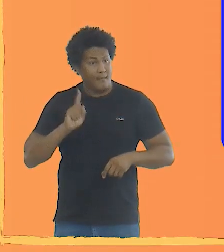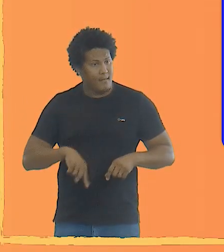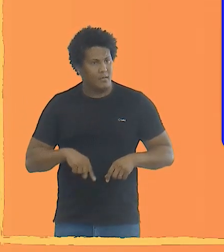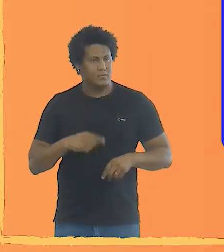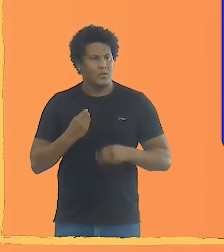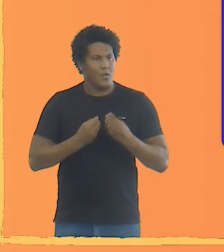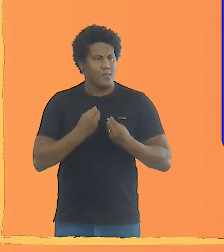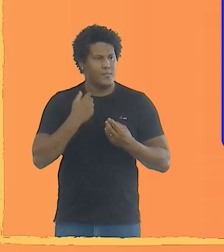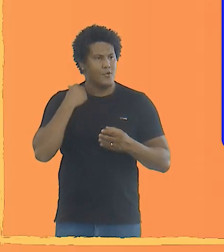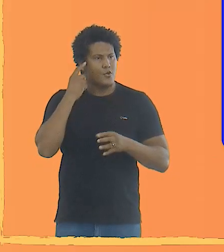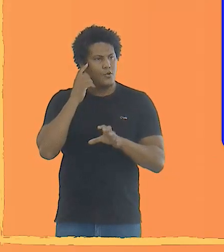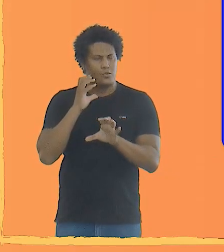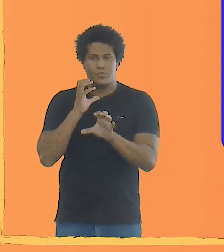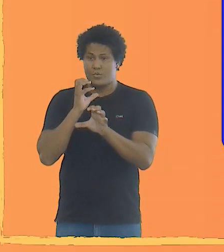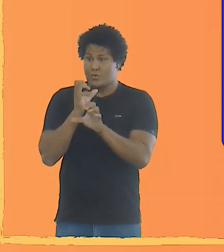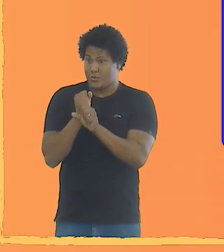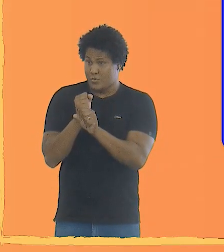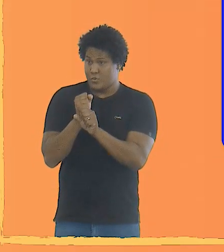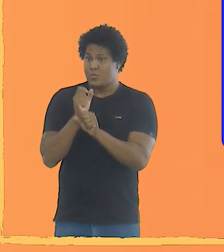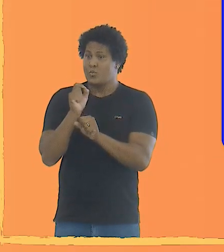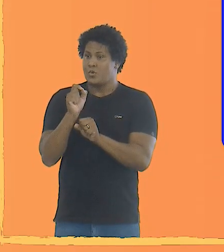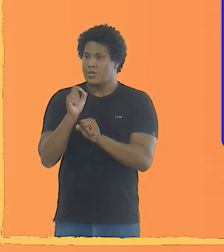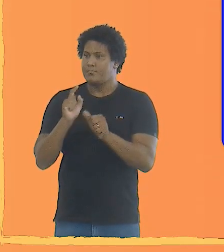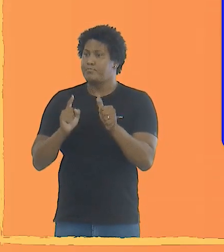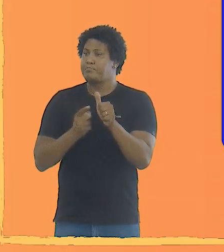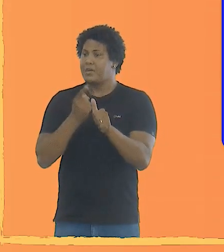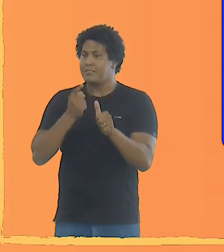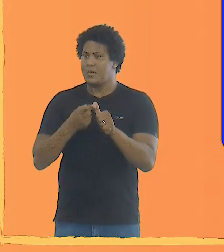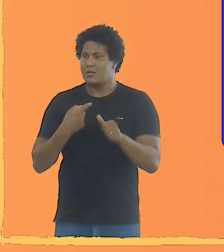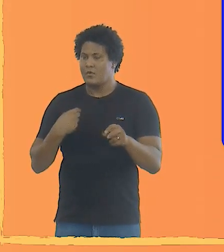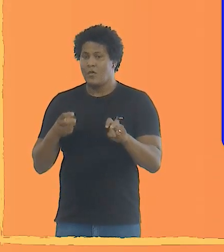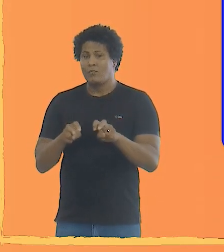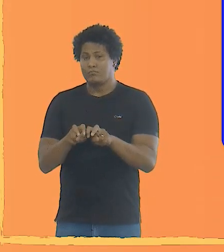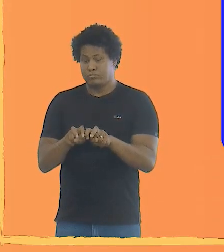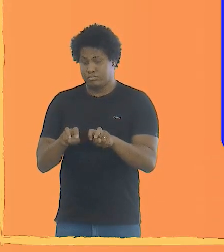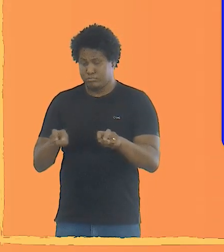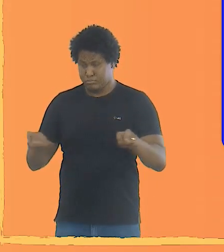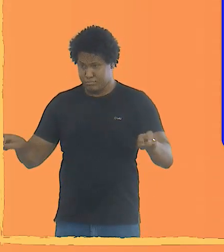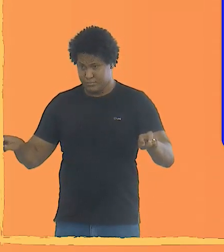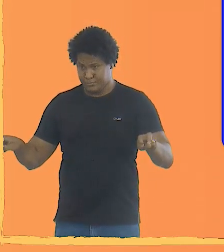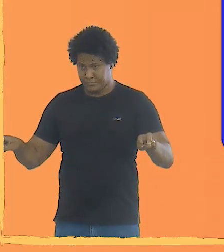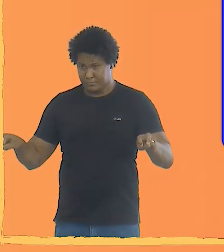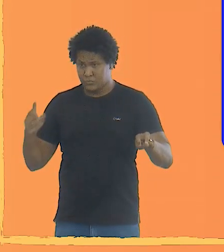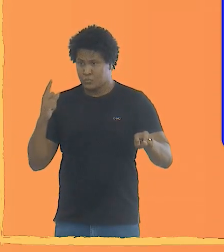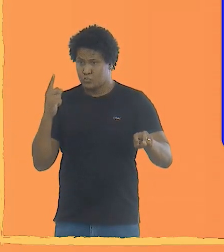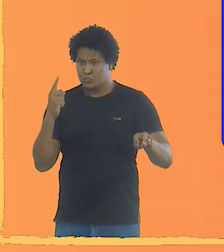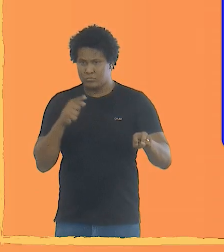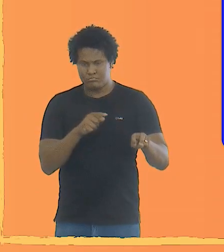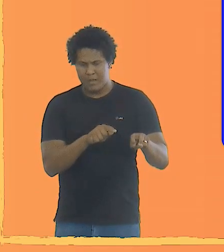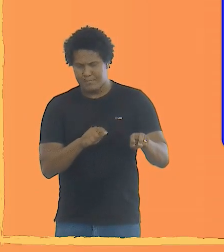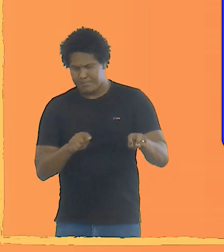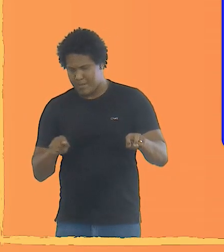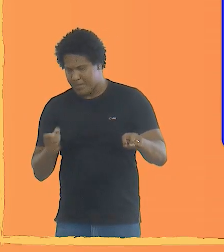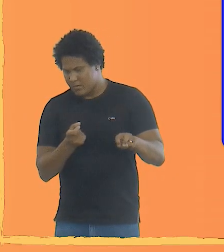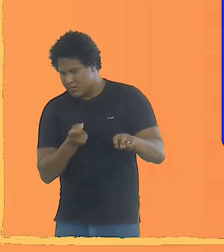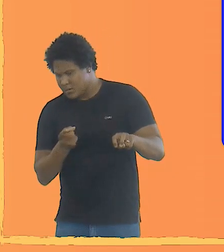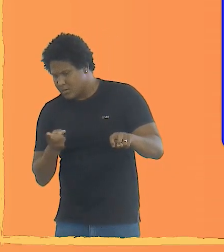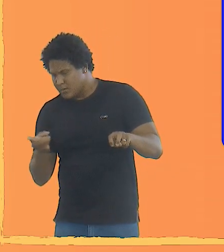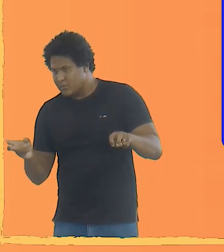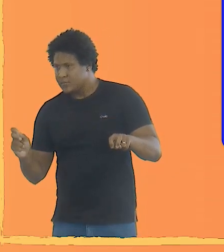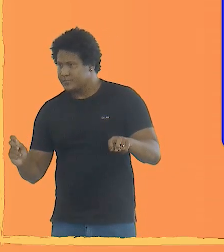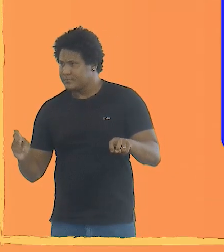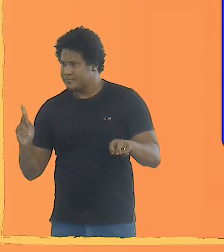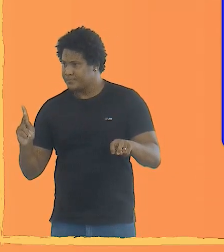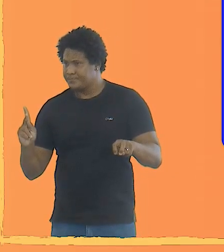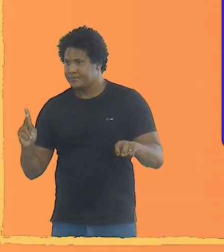primeiro o número de cadeiras por cada fila. E depois que eu souber a quantidade de cadeiras de cada fila, eu